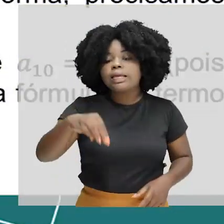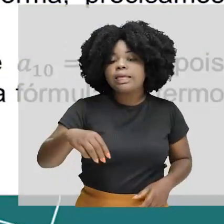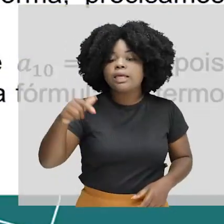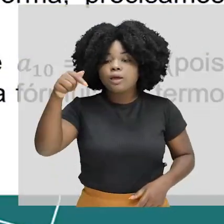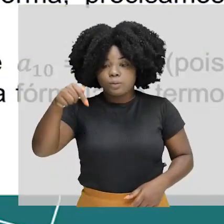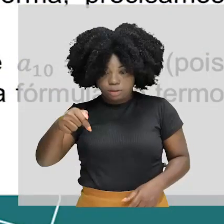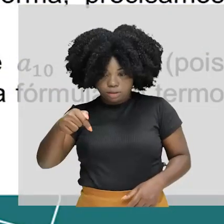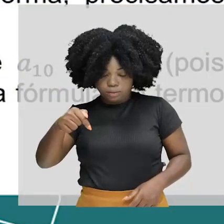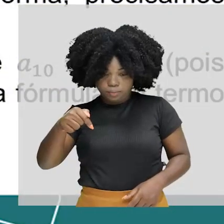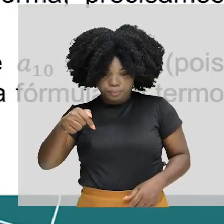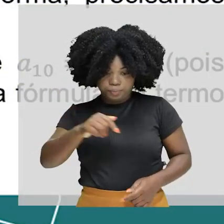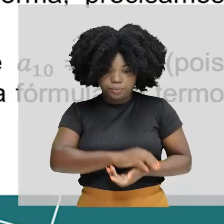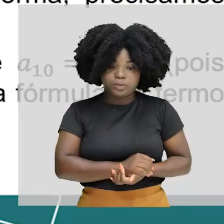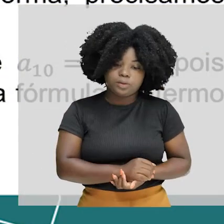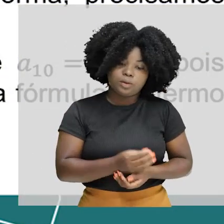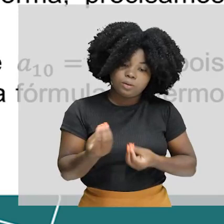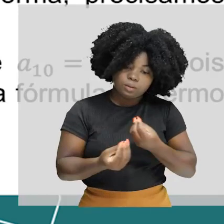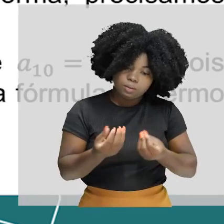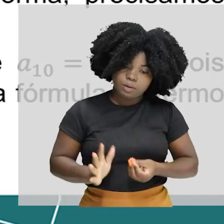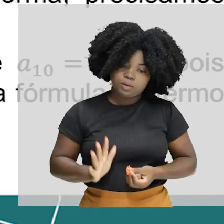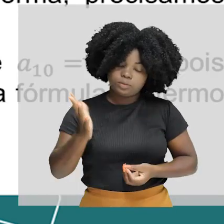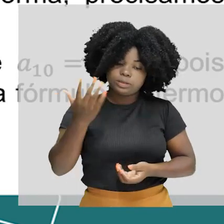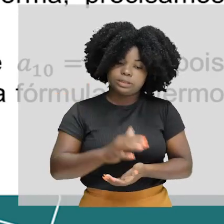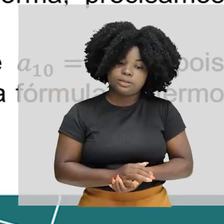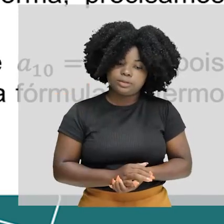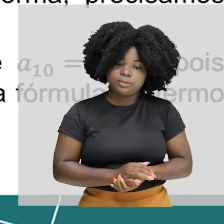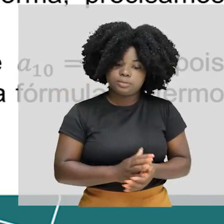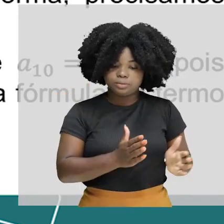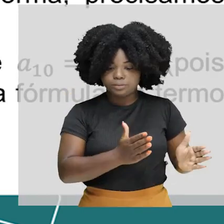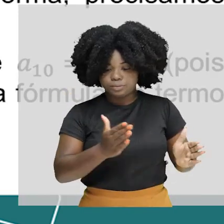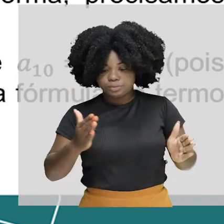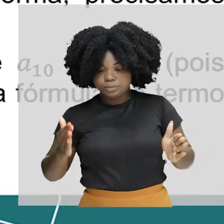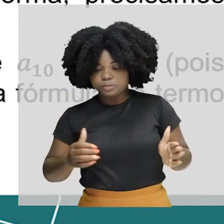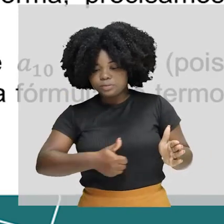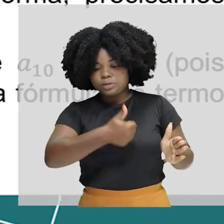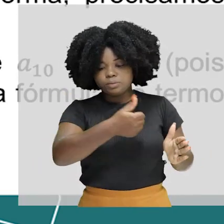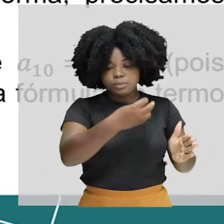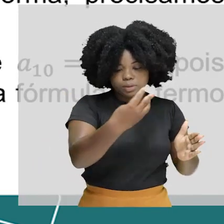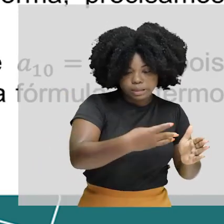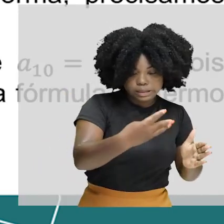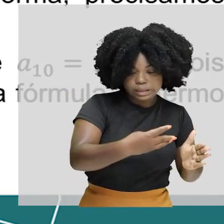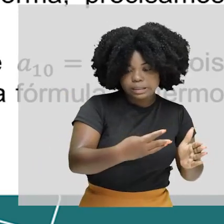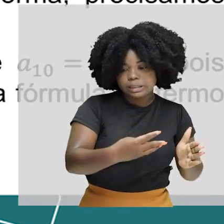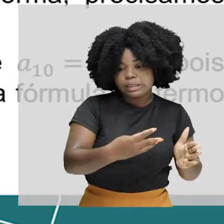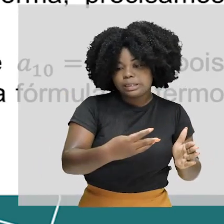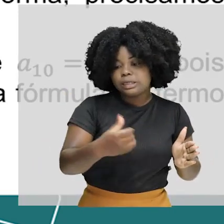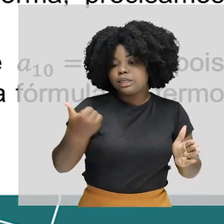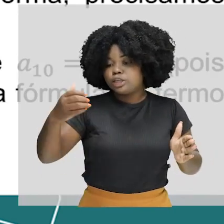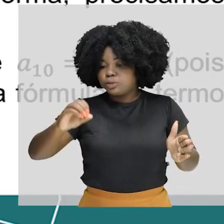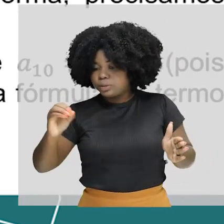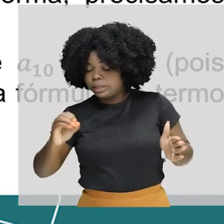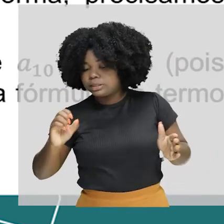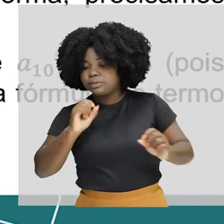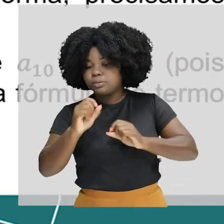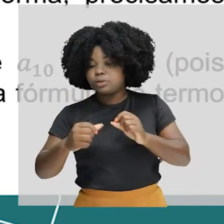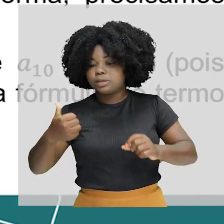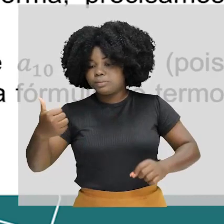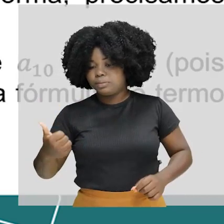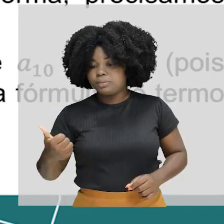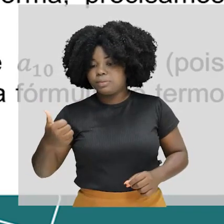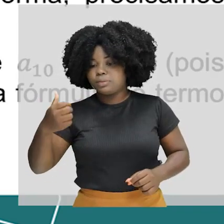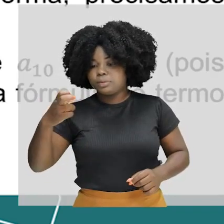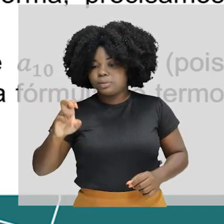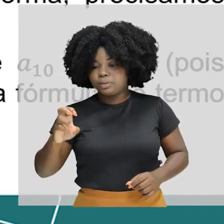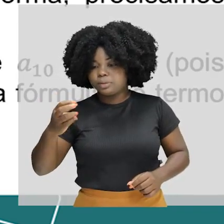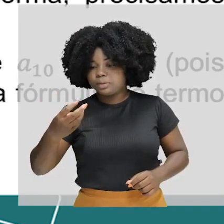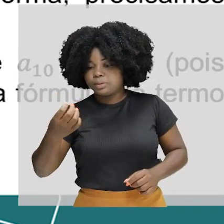né, pela sequência numérica, como eu disse para você, o primeiro termo é 3, o A10, o 10º termo, acabamos de conferir e